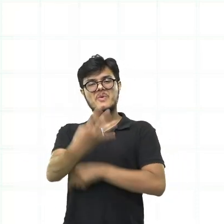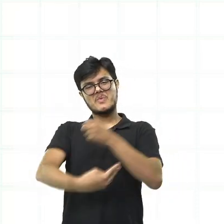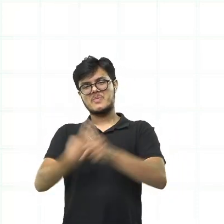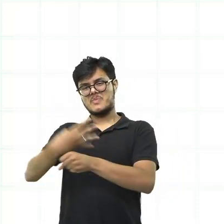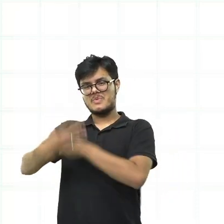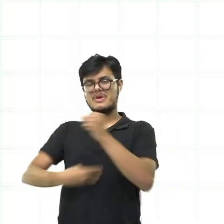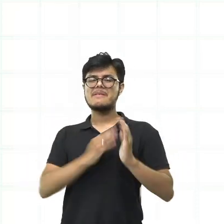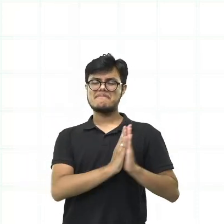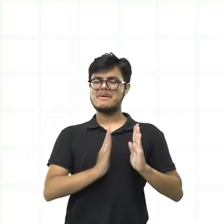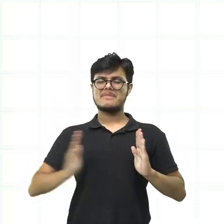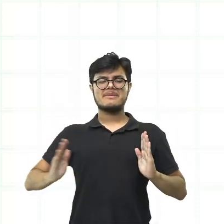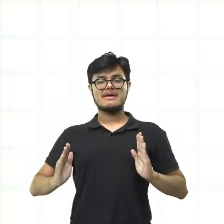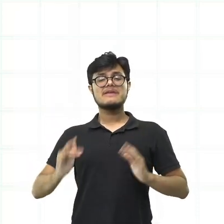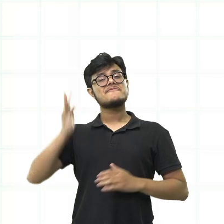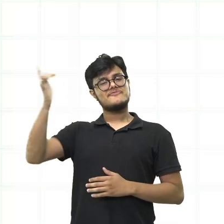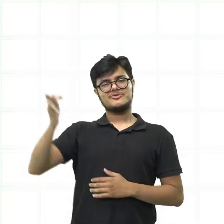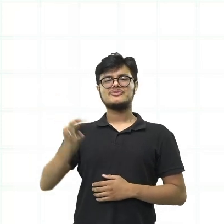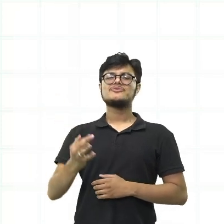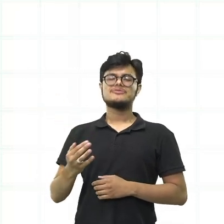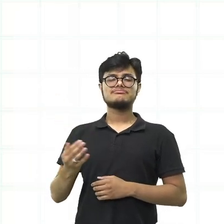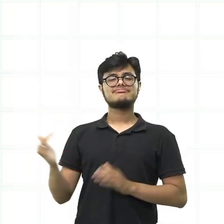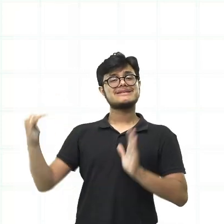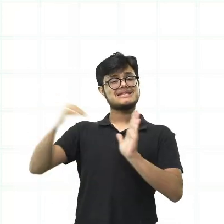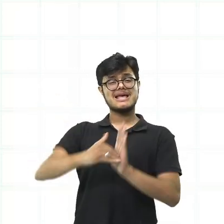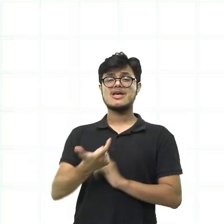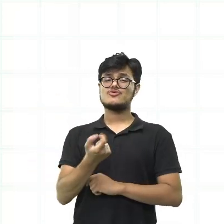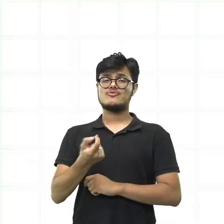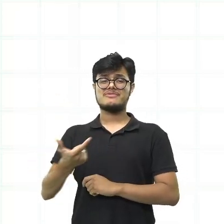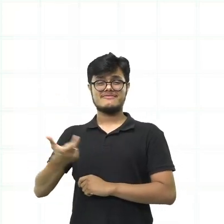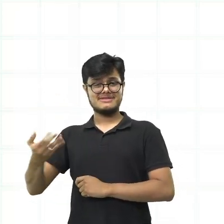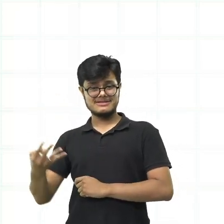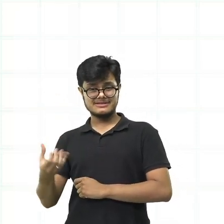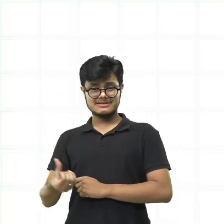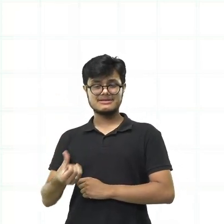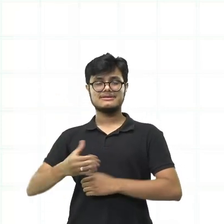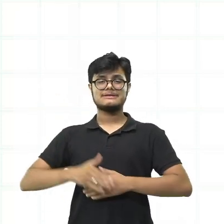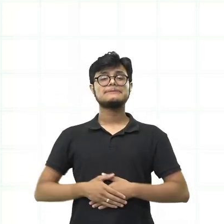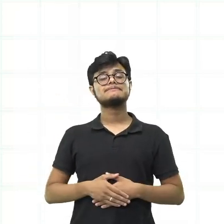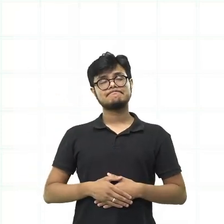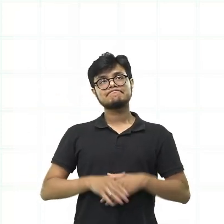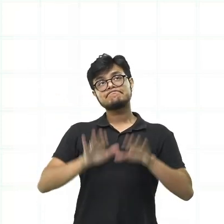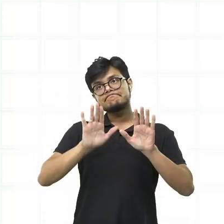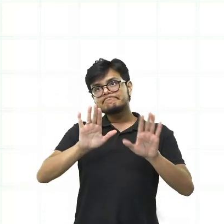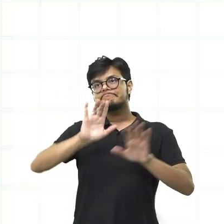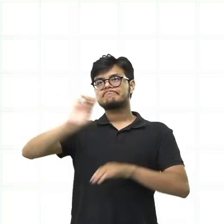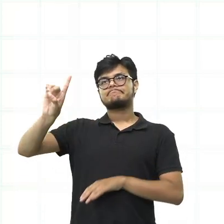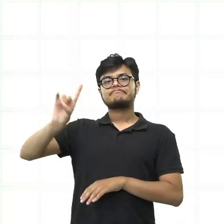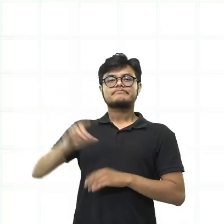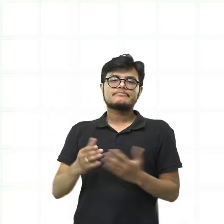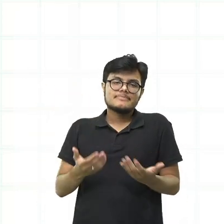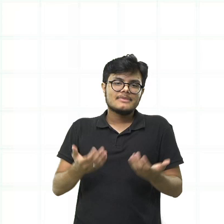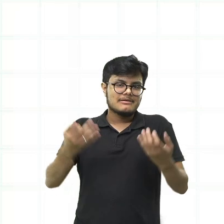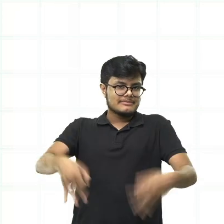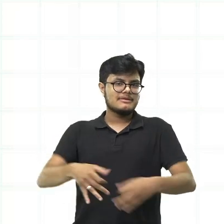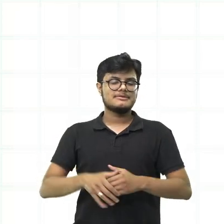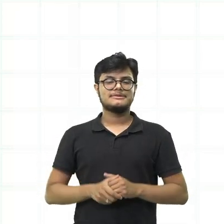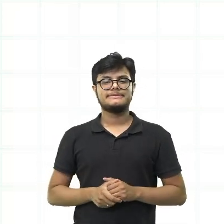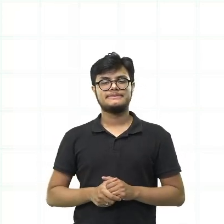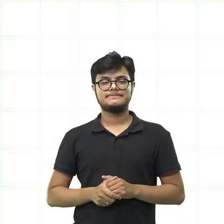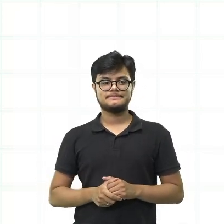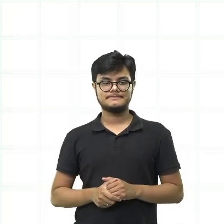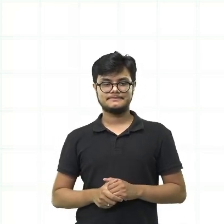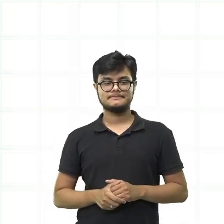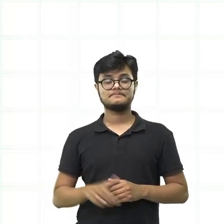anos. E a próxima será em 2026, né? Se Deus quiser, será em 2026, tá?